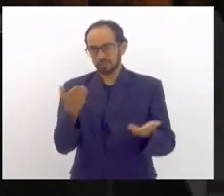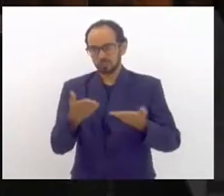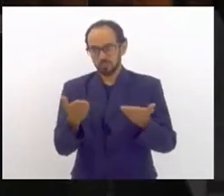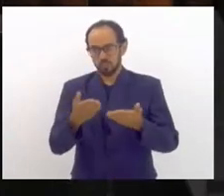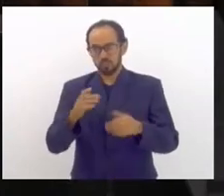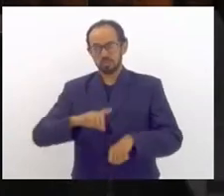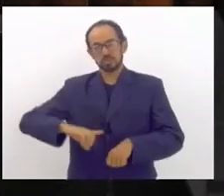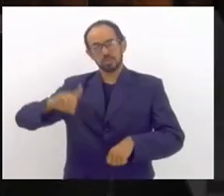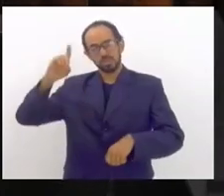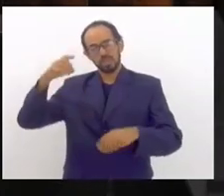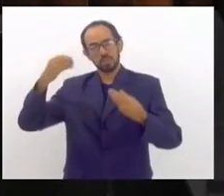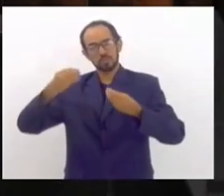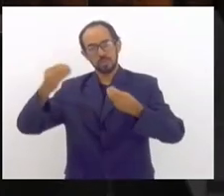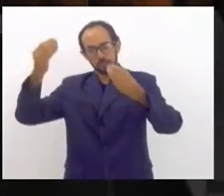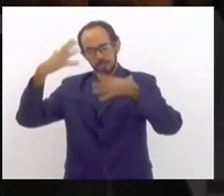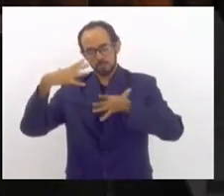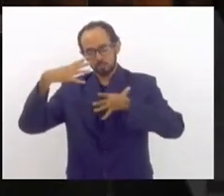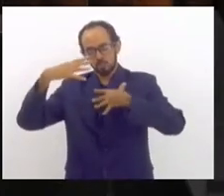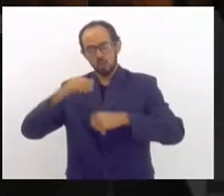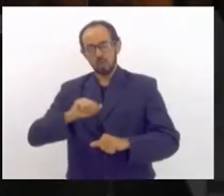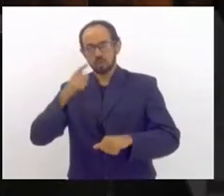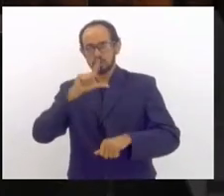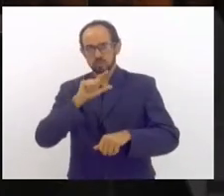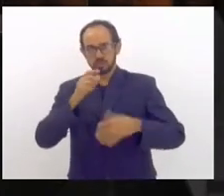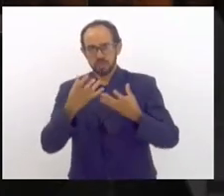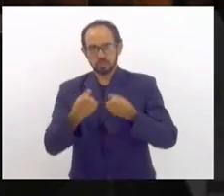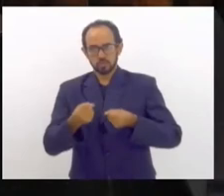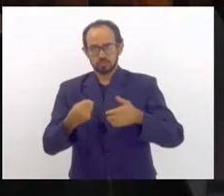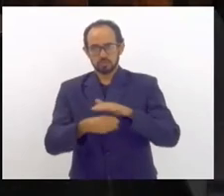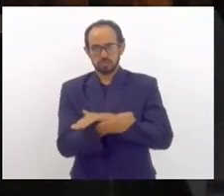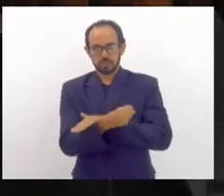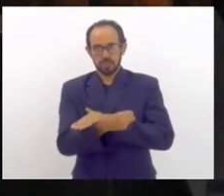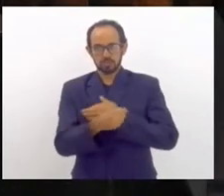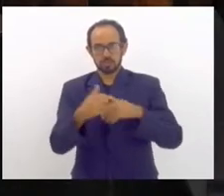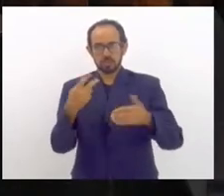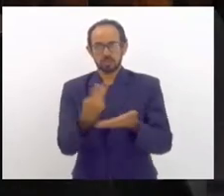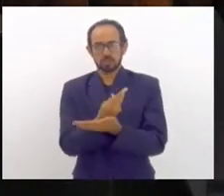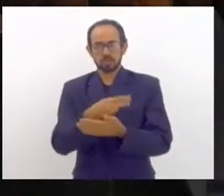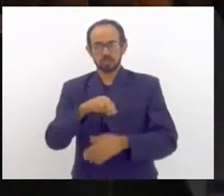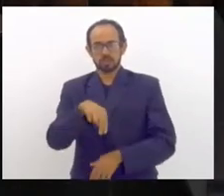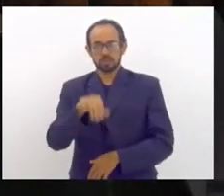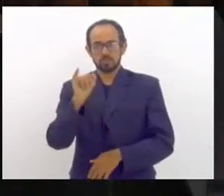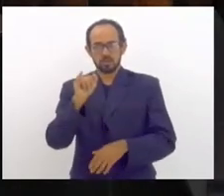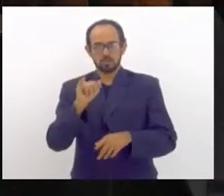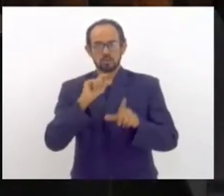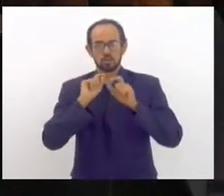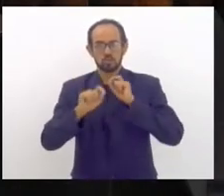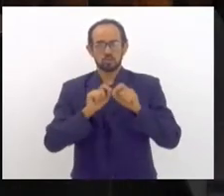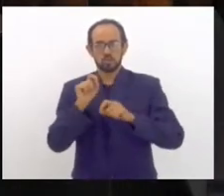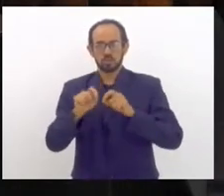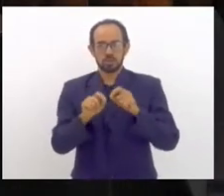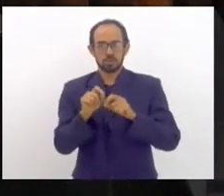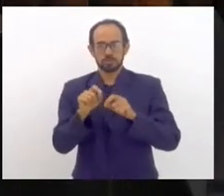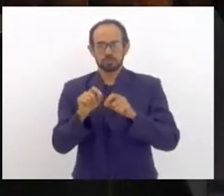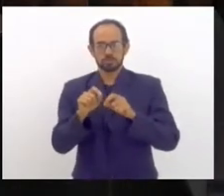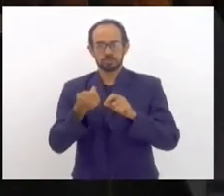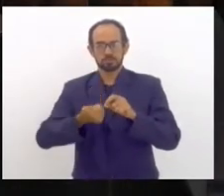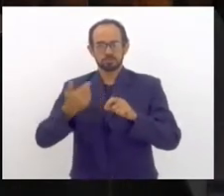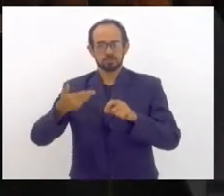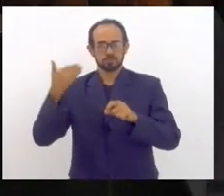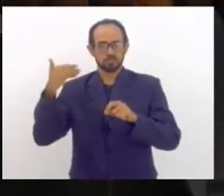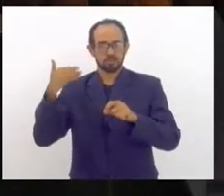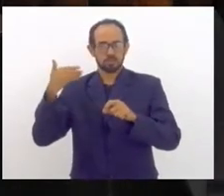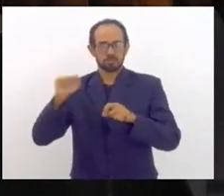me deu essa oportunidade de vir aqui e assumir o mandato. E aconteceu um fato lá em Nova Iguaçu, né, uns dias